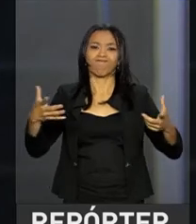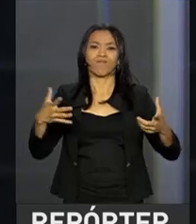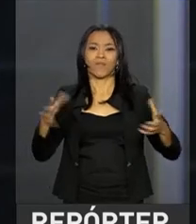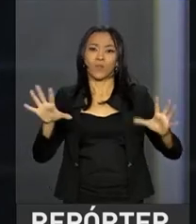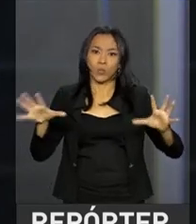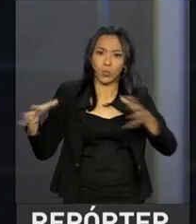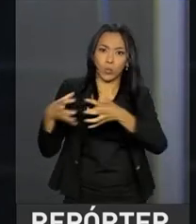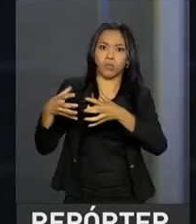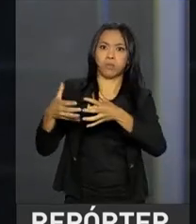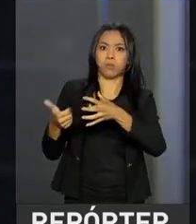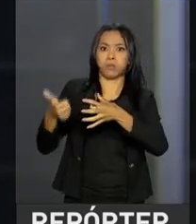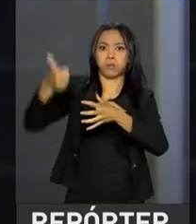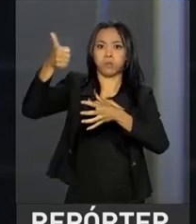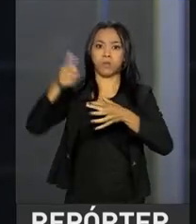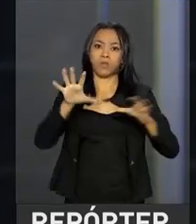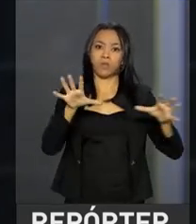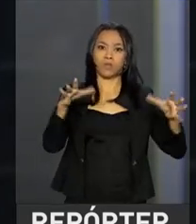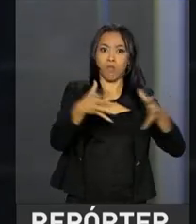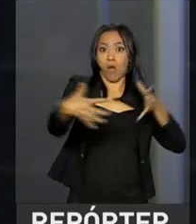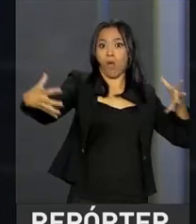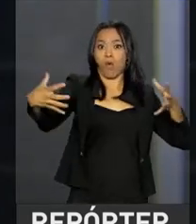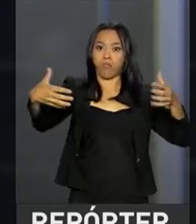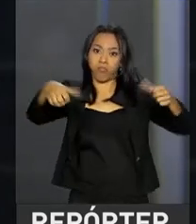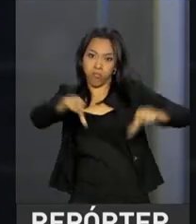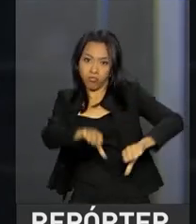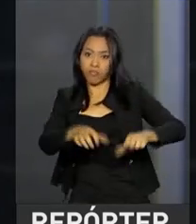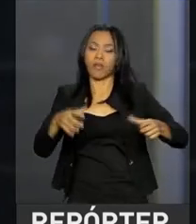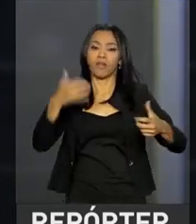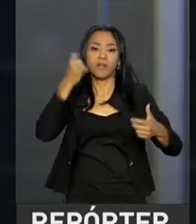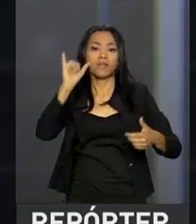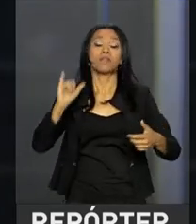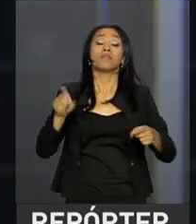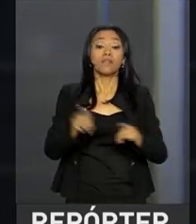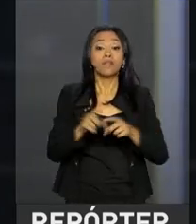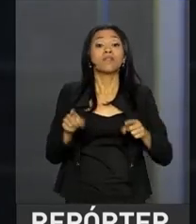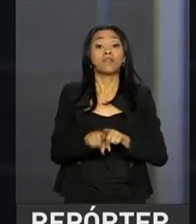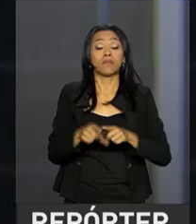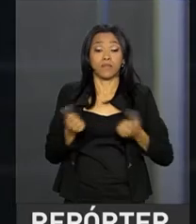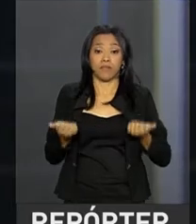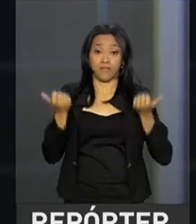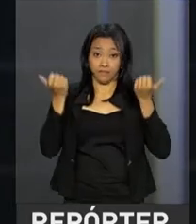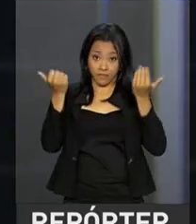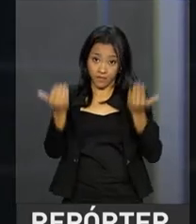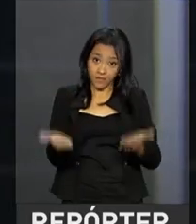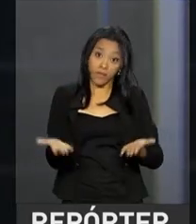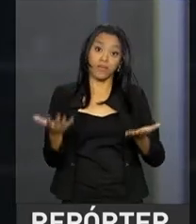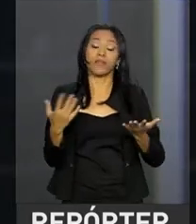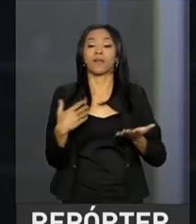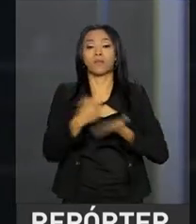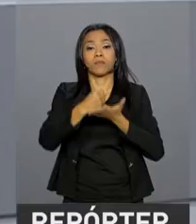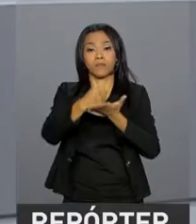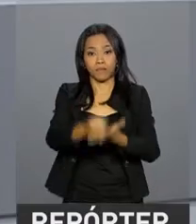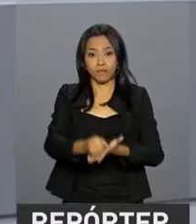demográfica de nosso país e da sustentabilidade ao sistema previdenciário